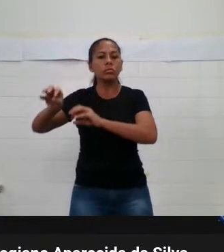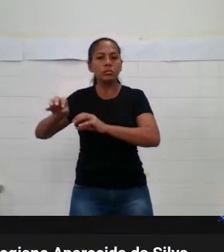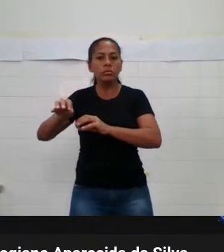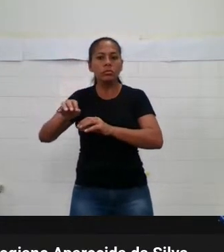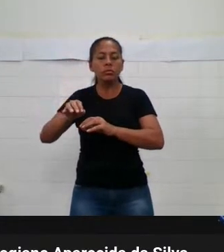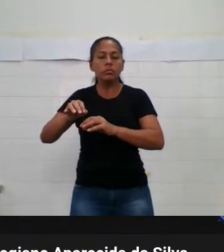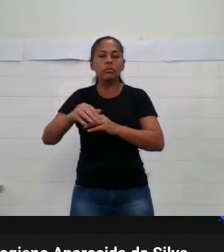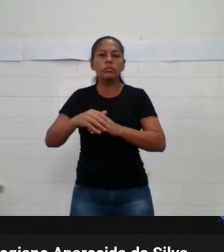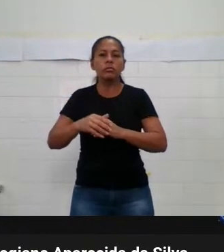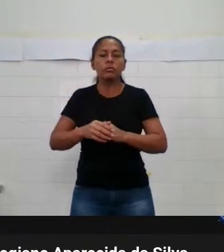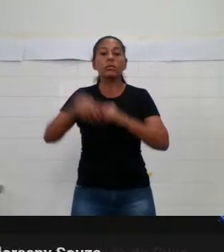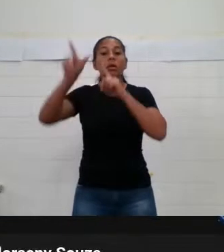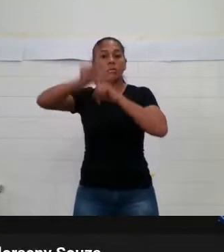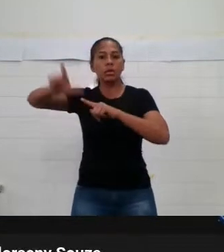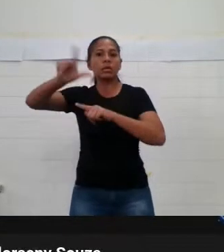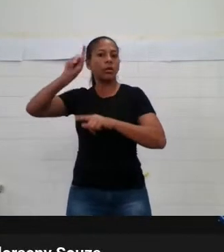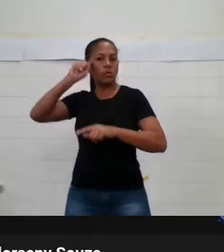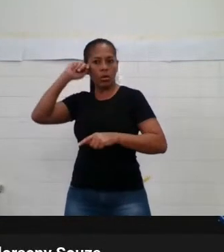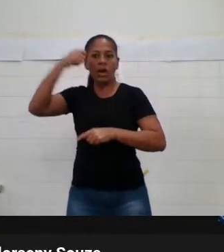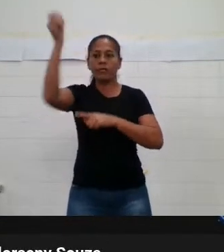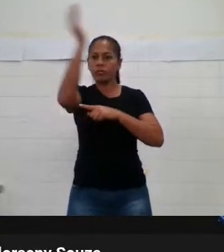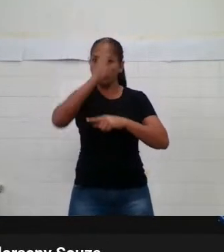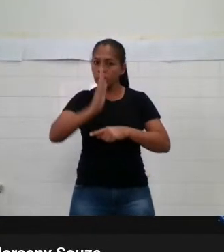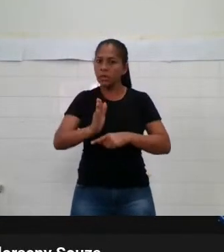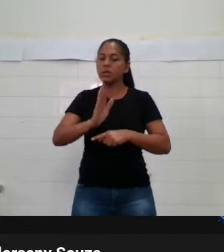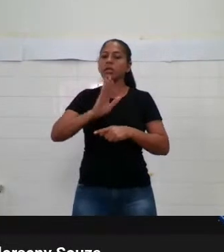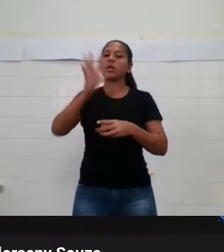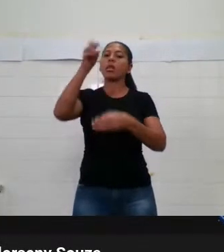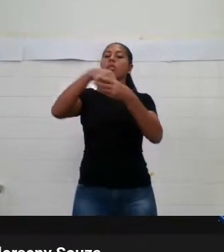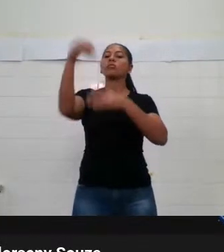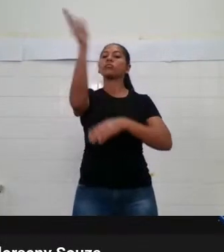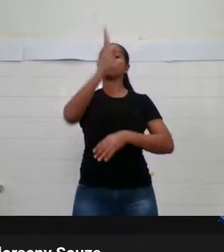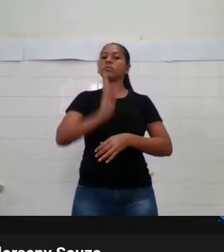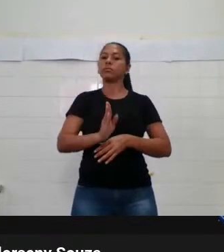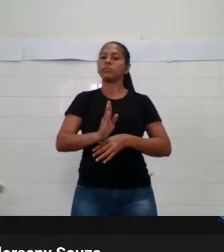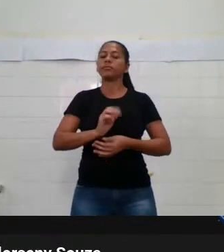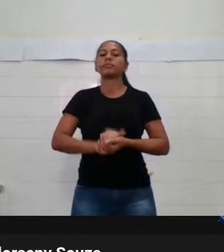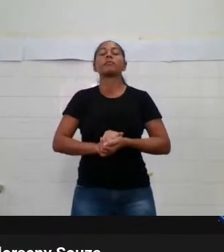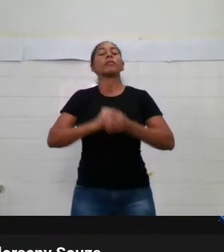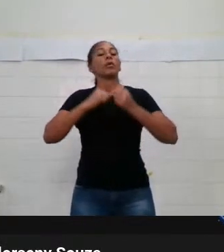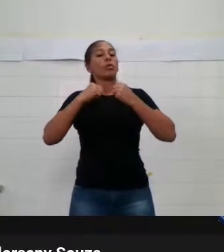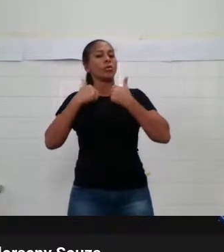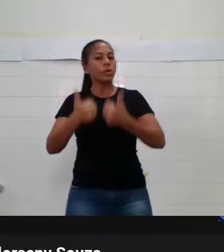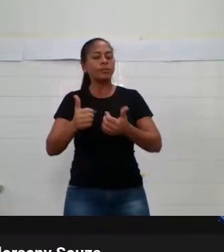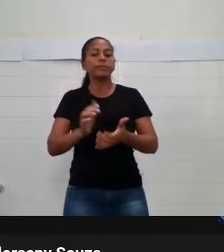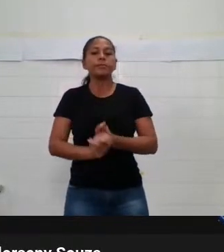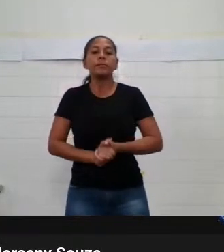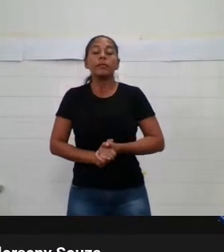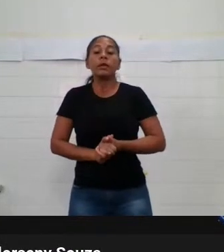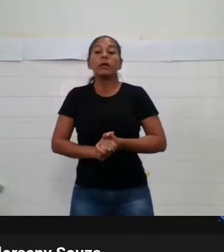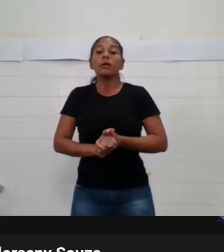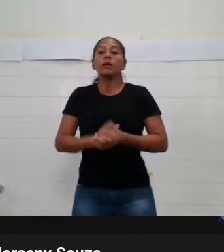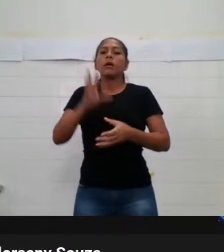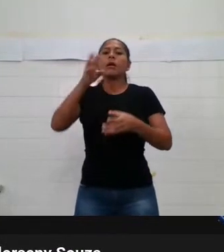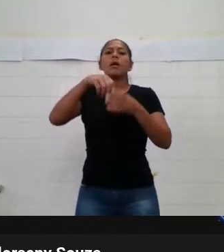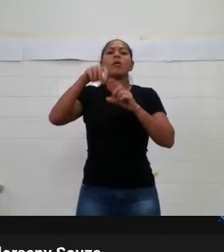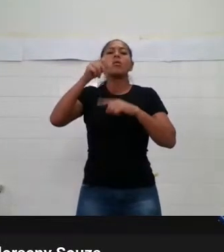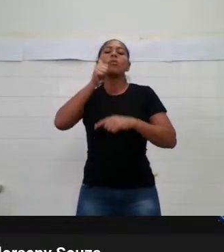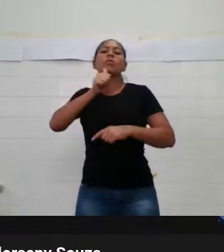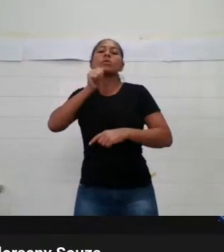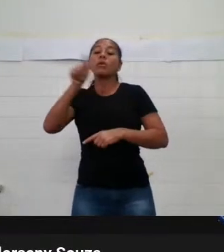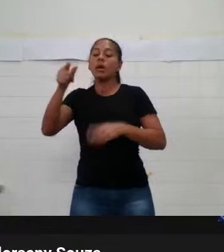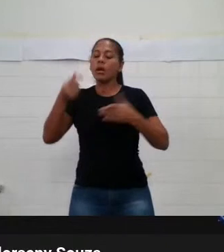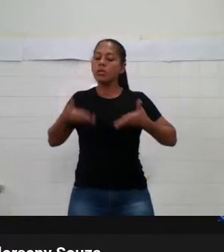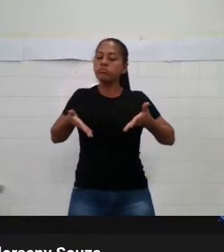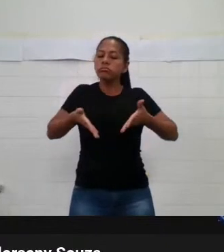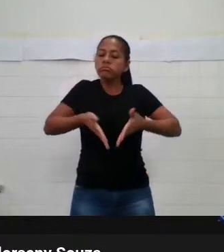da literatura afro-brasileira no Brasil. Muito bem, a Conceição, ela nasceu em Belo